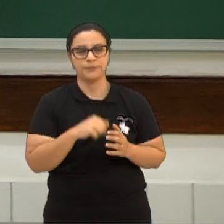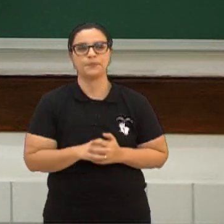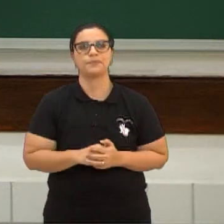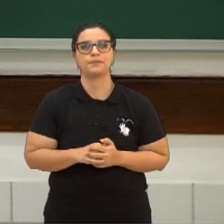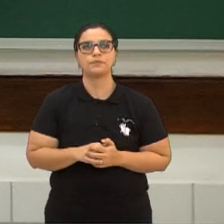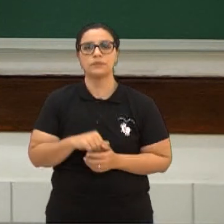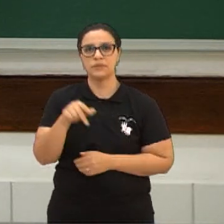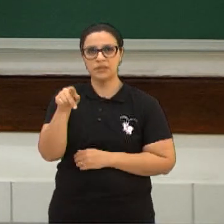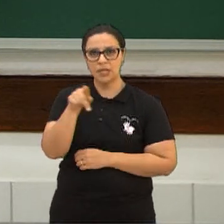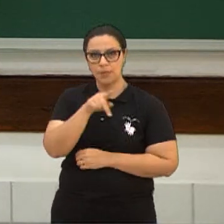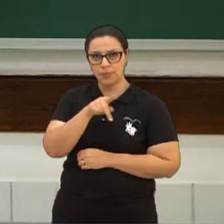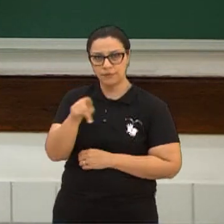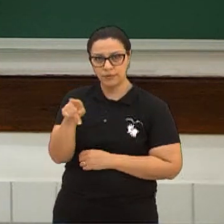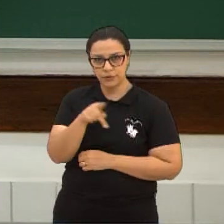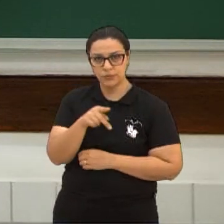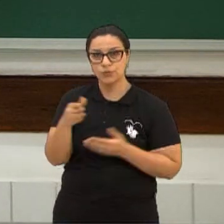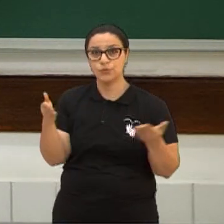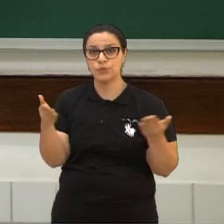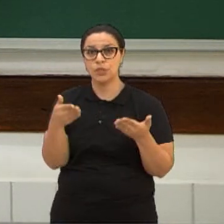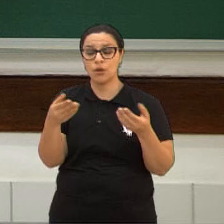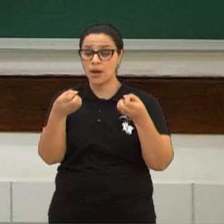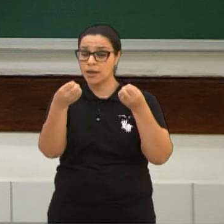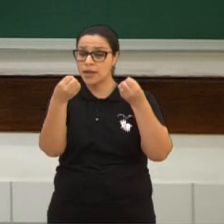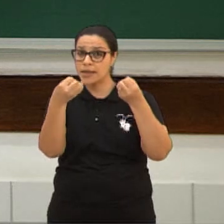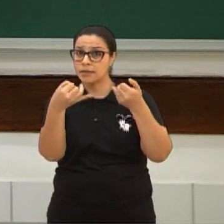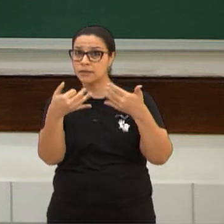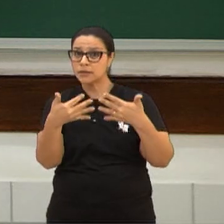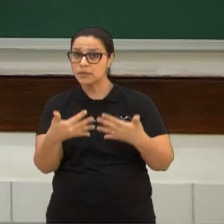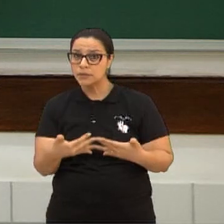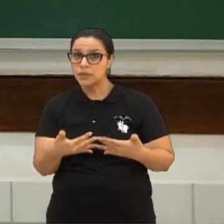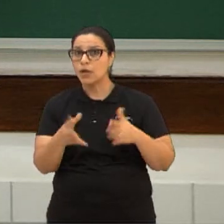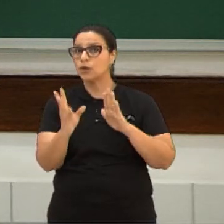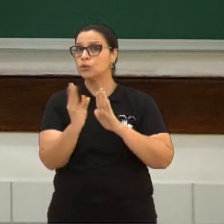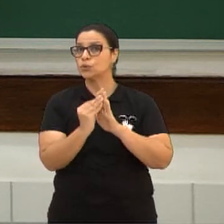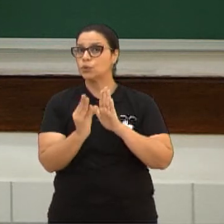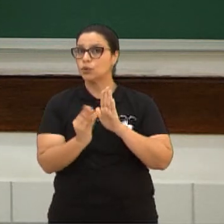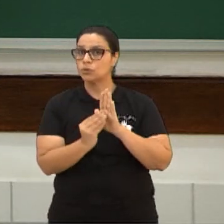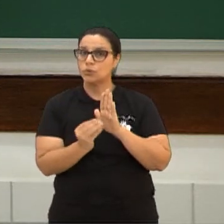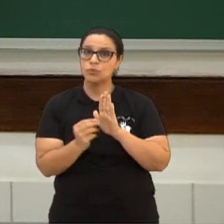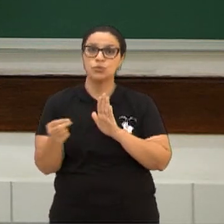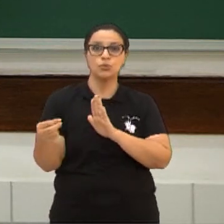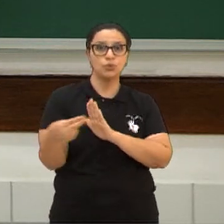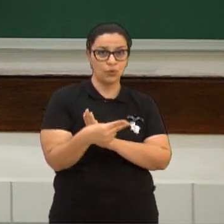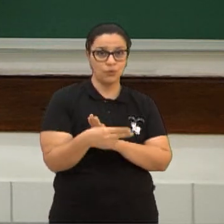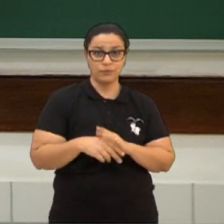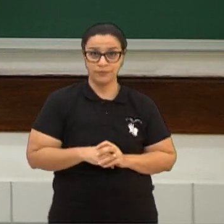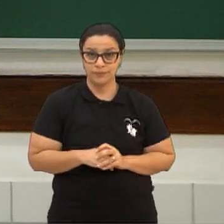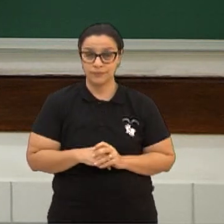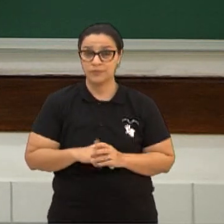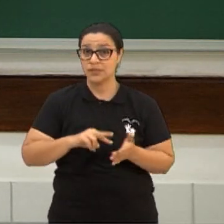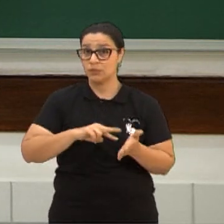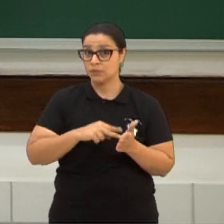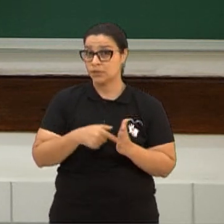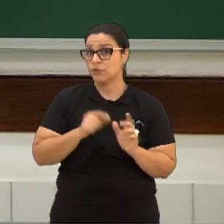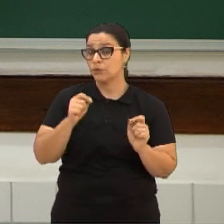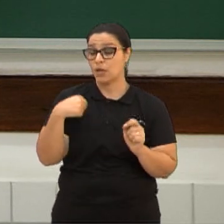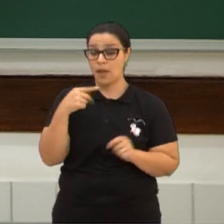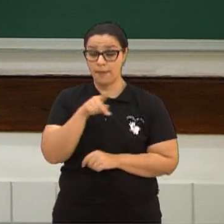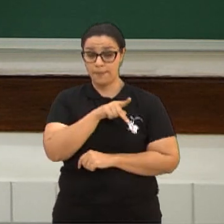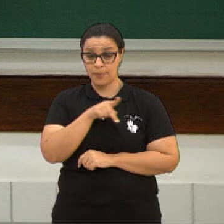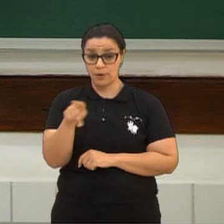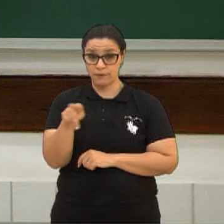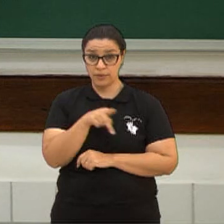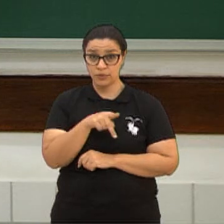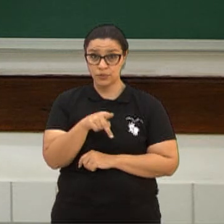a teacher está explicando um conteúdo novo para vocês. Observem, a